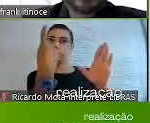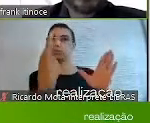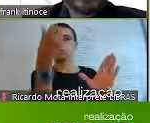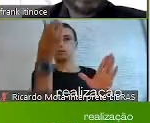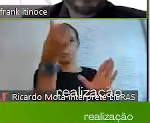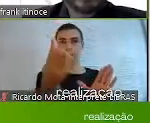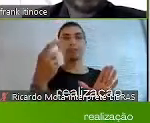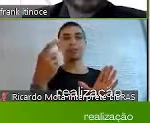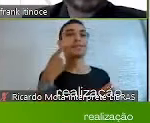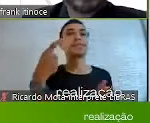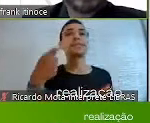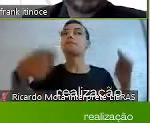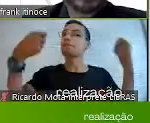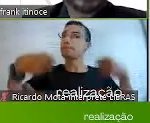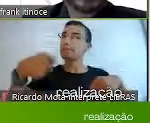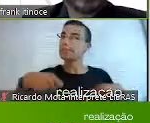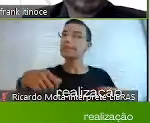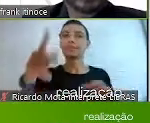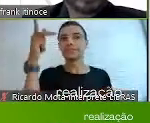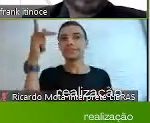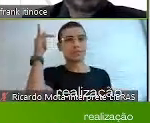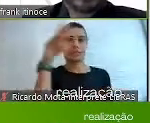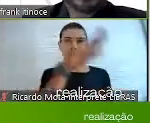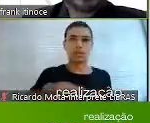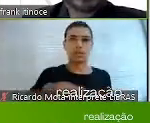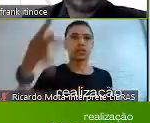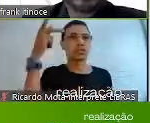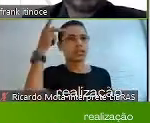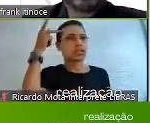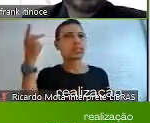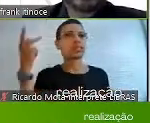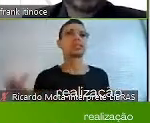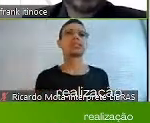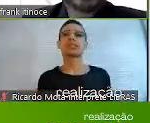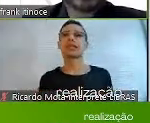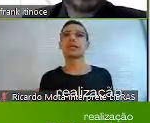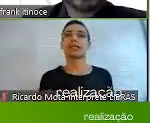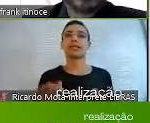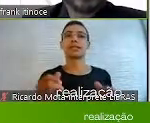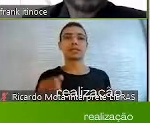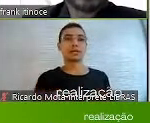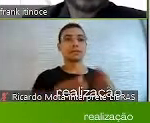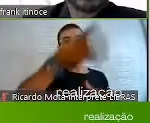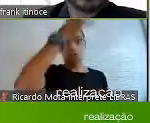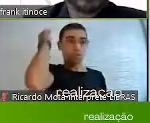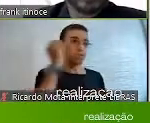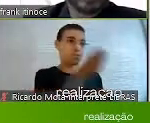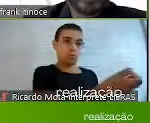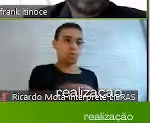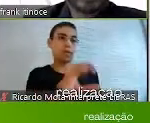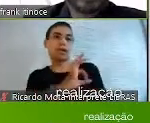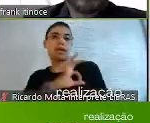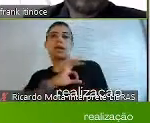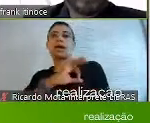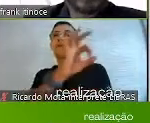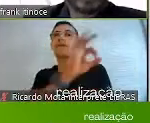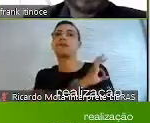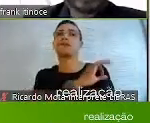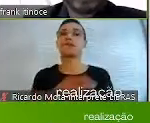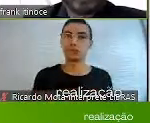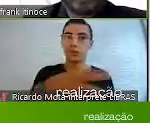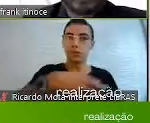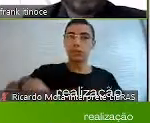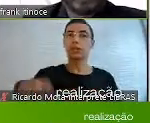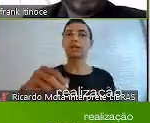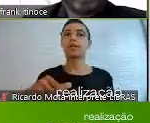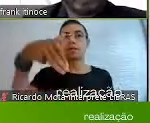Estado, direito e responsabilidade de todos, será exercida pelo Corpo de Bombeiros da Polícia Militar do Estado de São Paulo, na forma